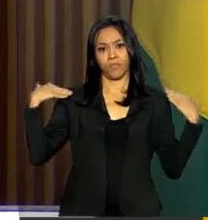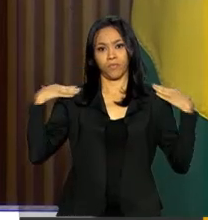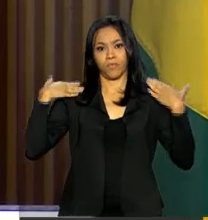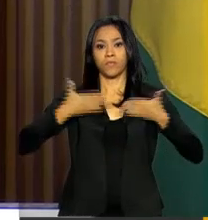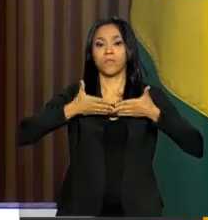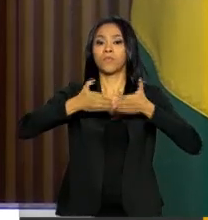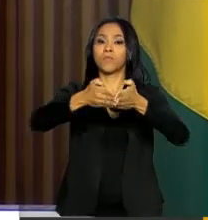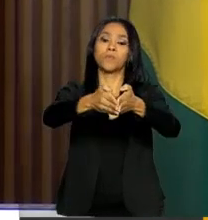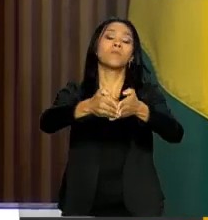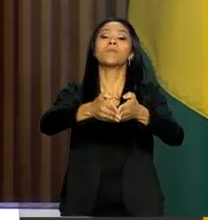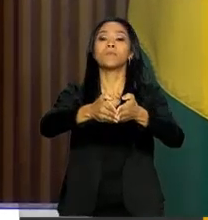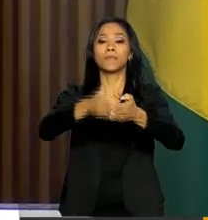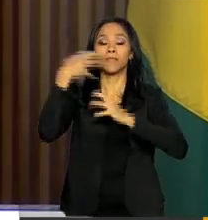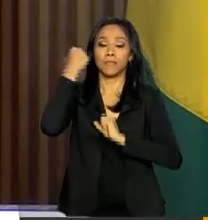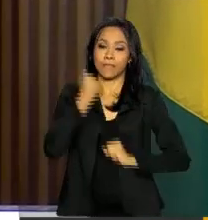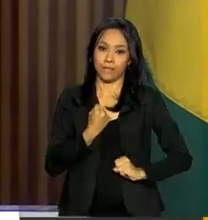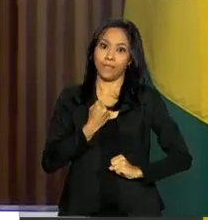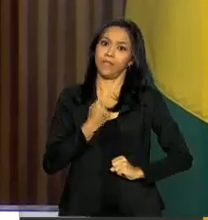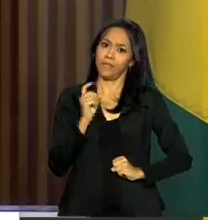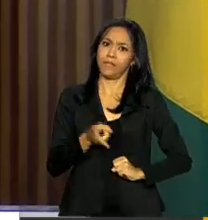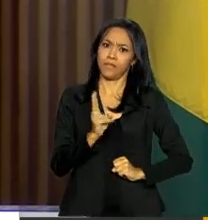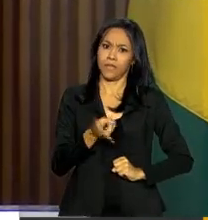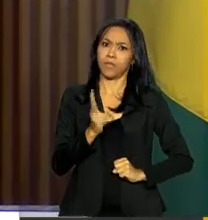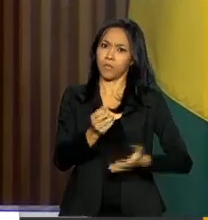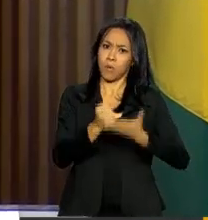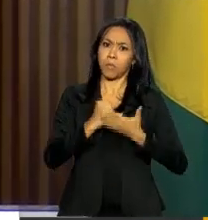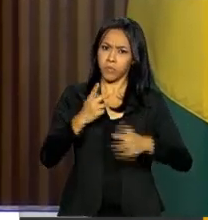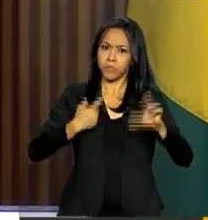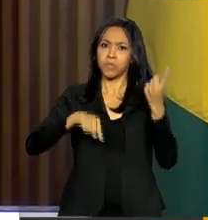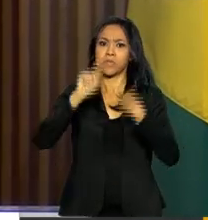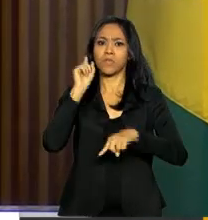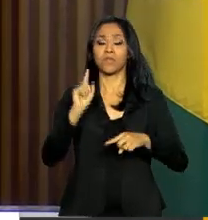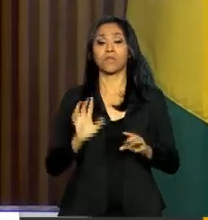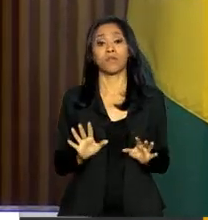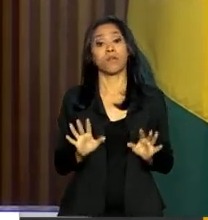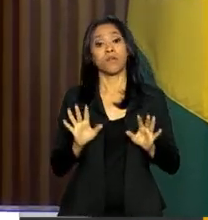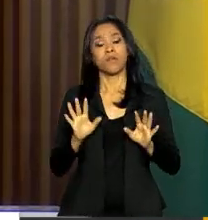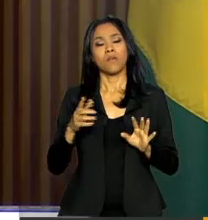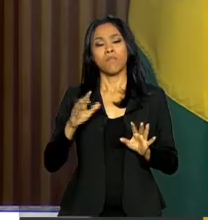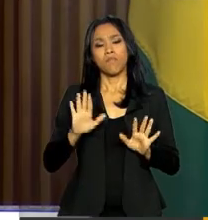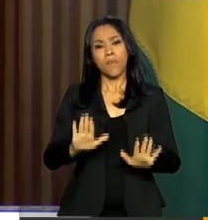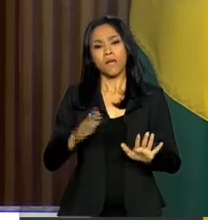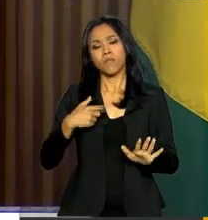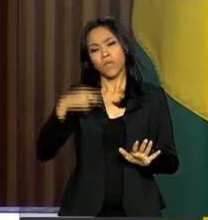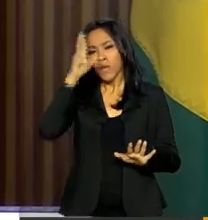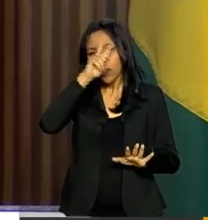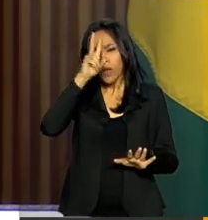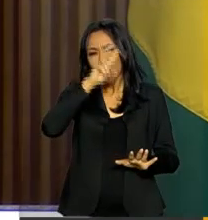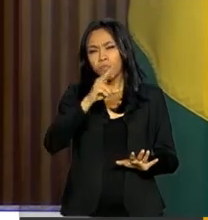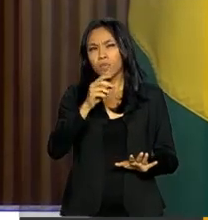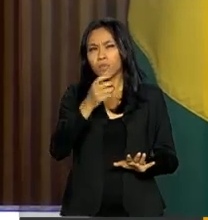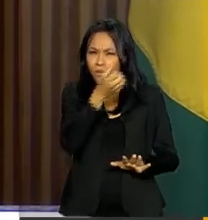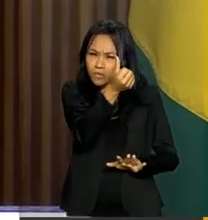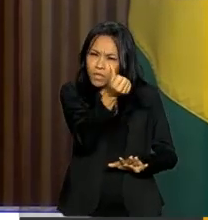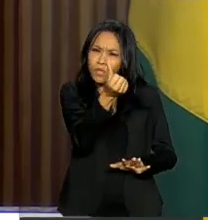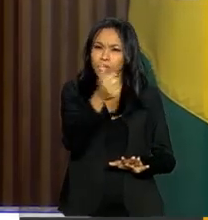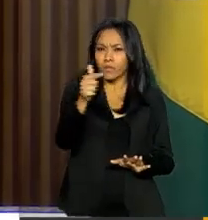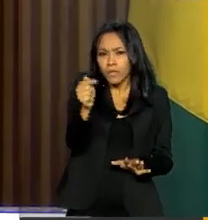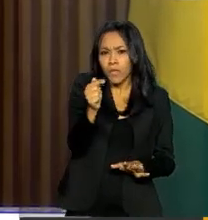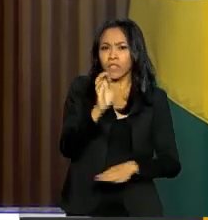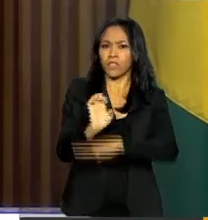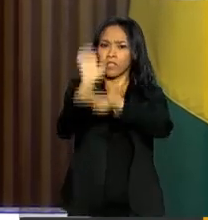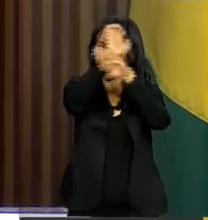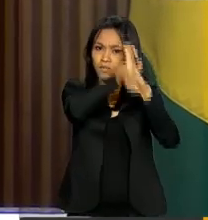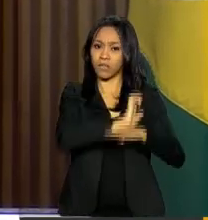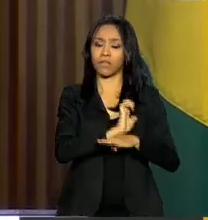sucesso mas o fato é que é e recorda a equipe grande e seis dos sete estados onde isto